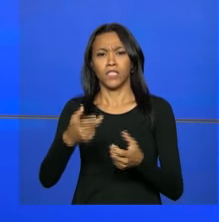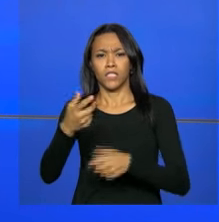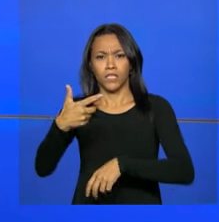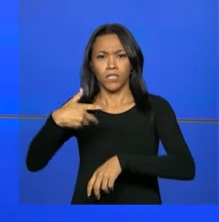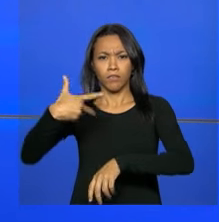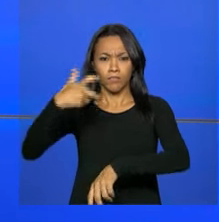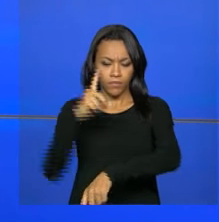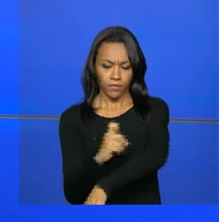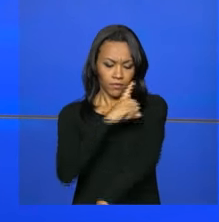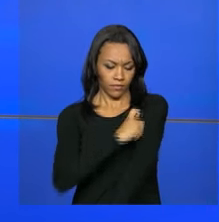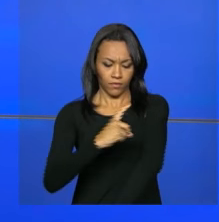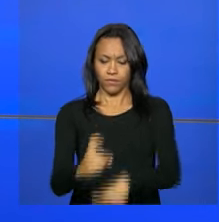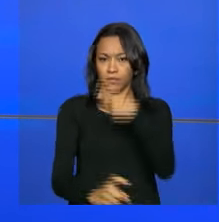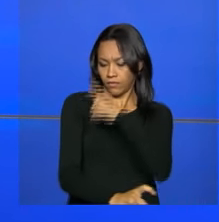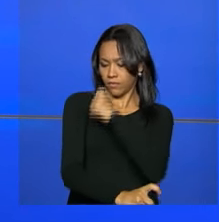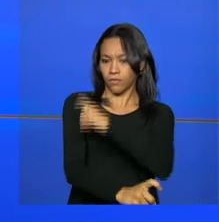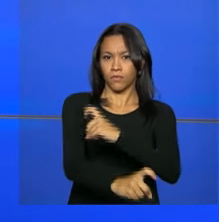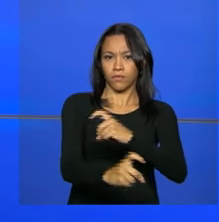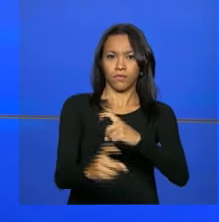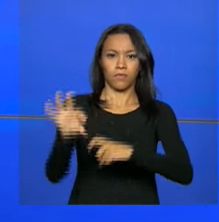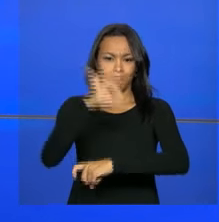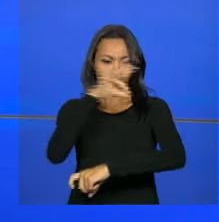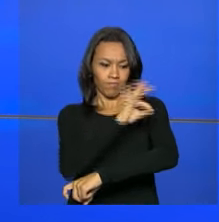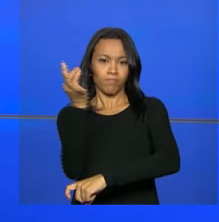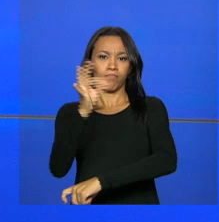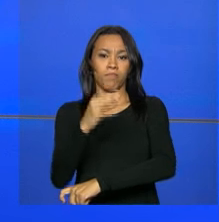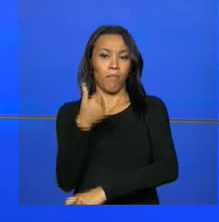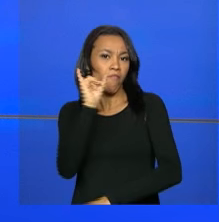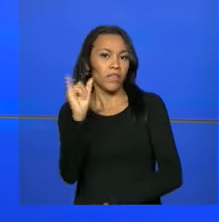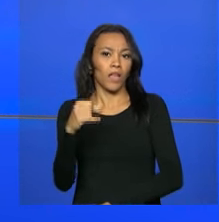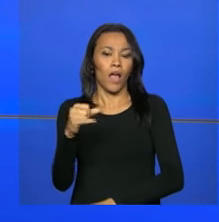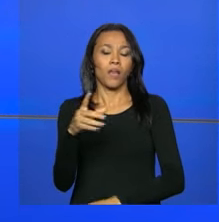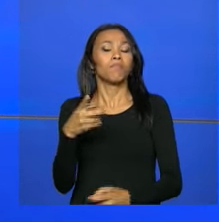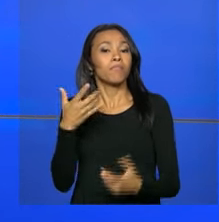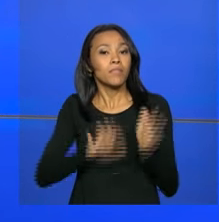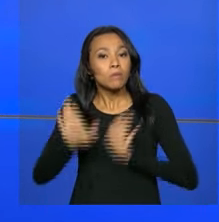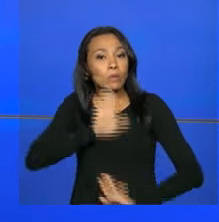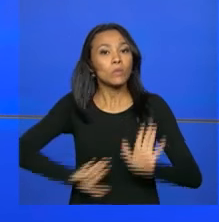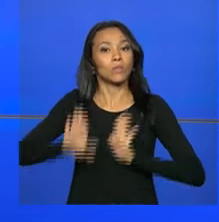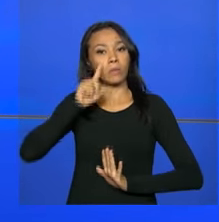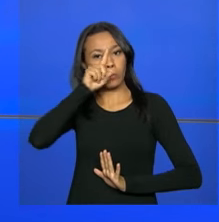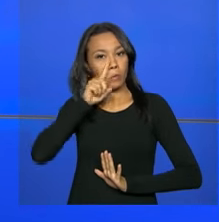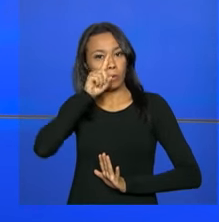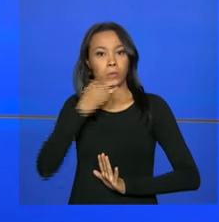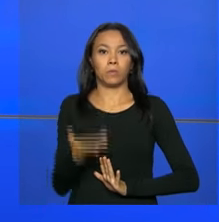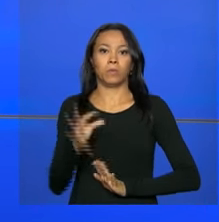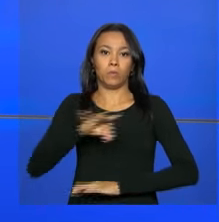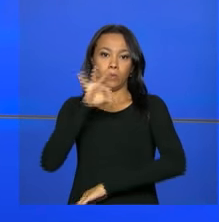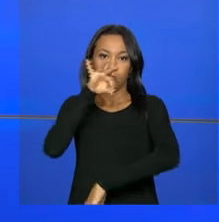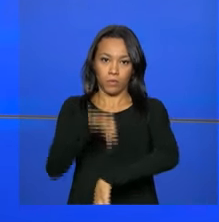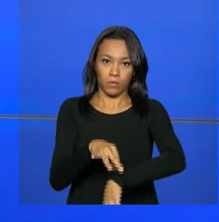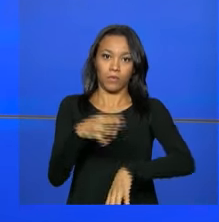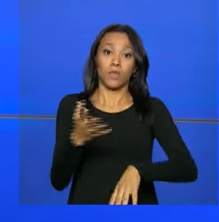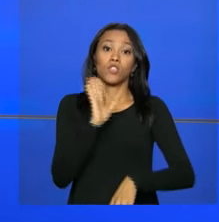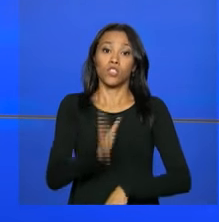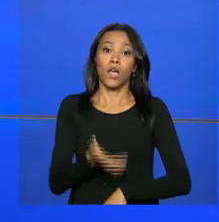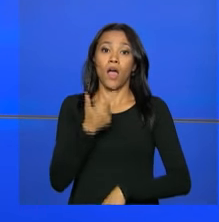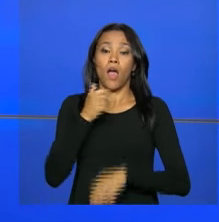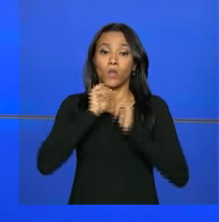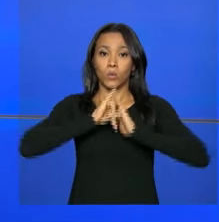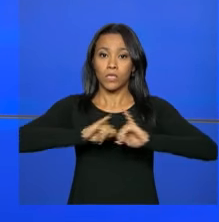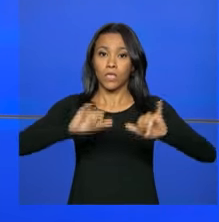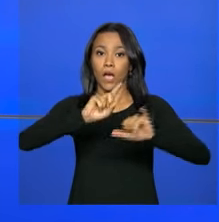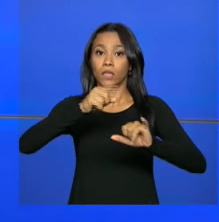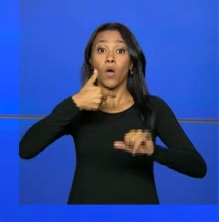grávidas cadastradas no programa Bolsa Família para que possam se proteger do mosquito Aedes aegypti. A medida foi anunciada após